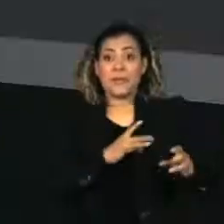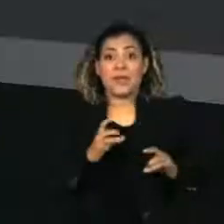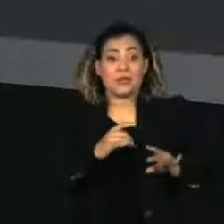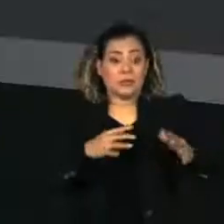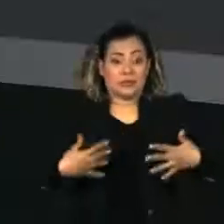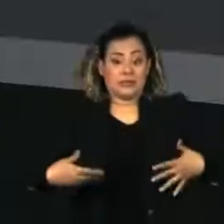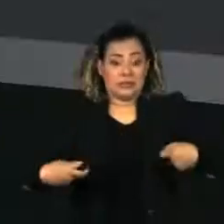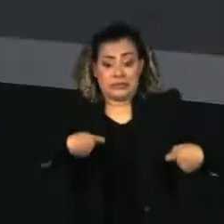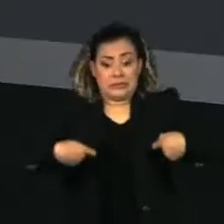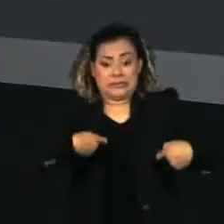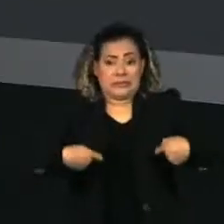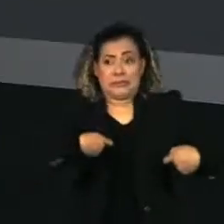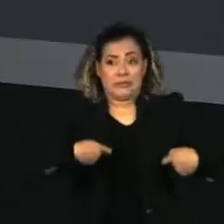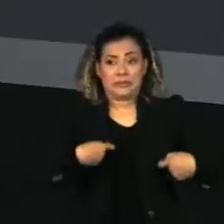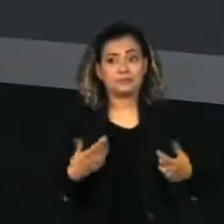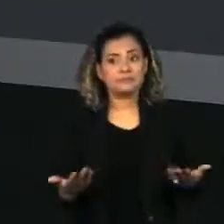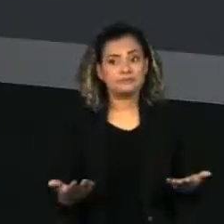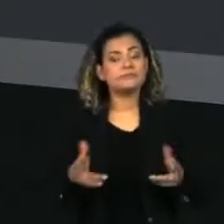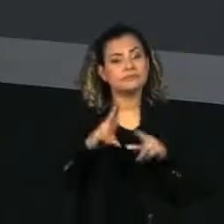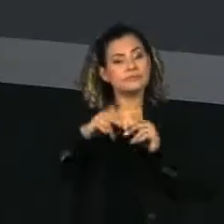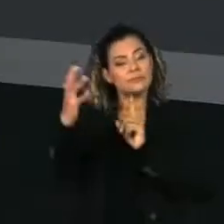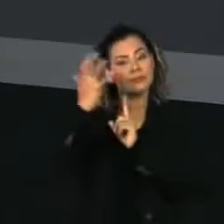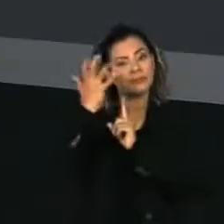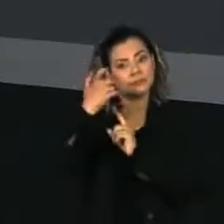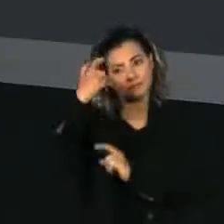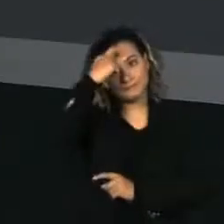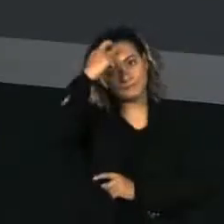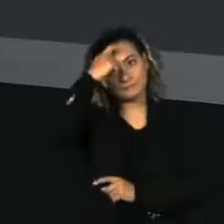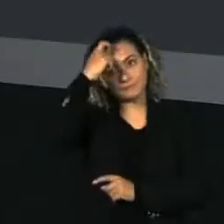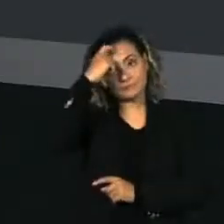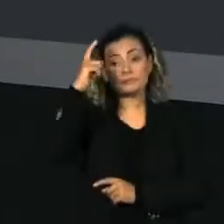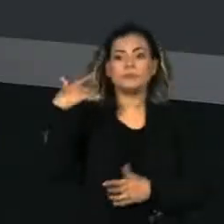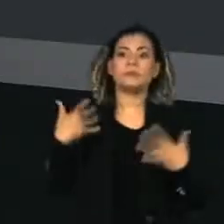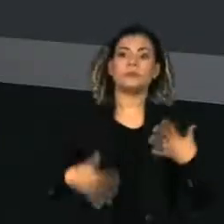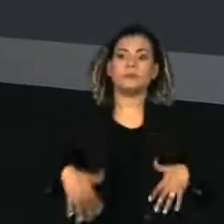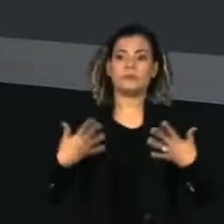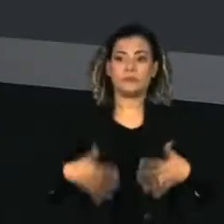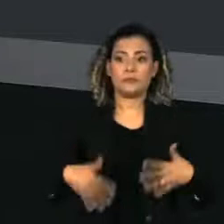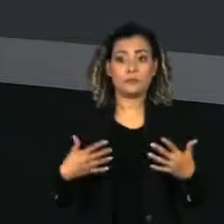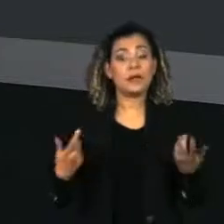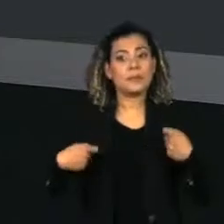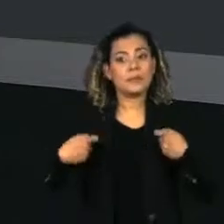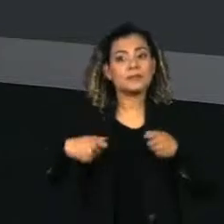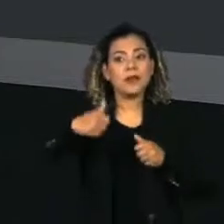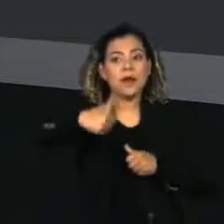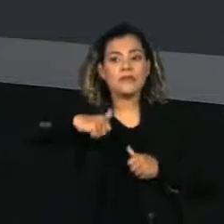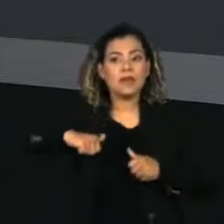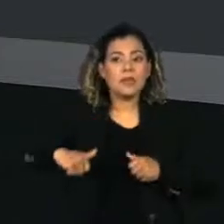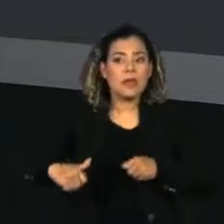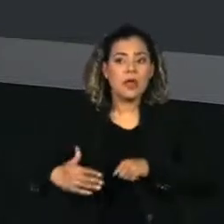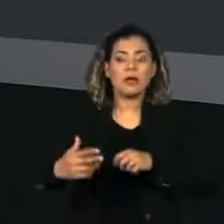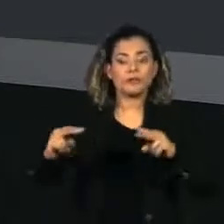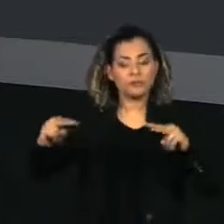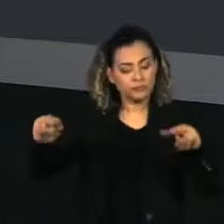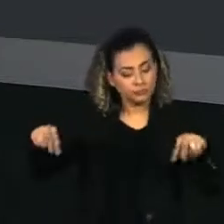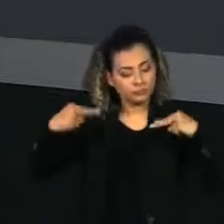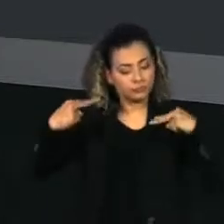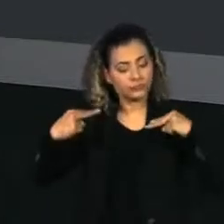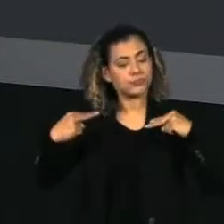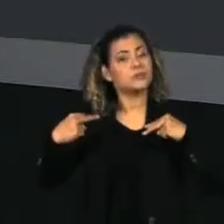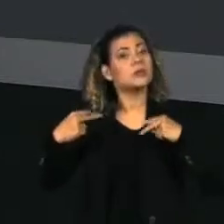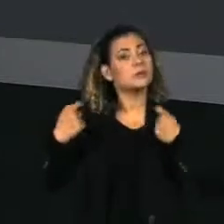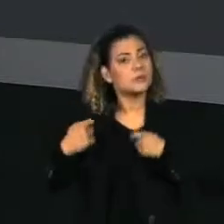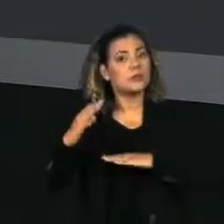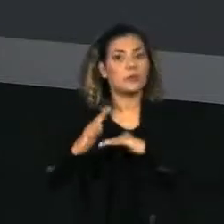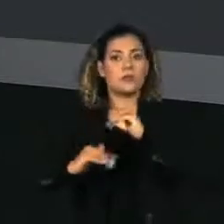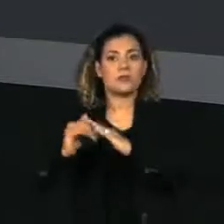estressada. O impacto psicológico é grande, deve ser muito bem avaliado e acompanhado